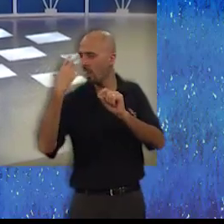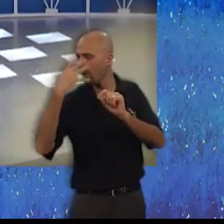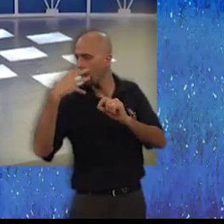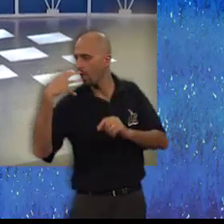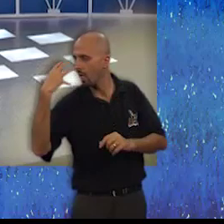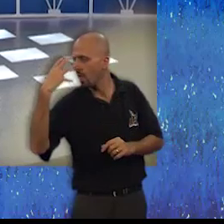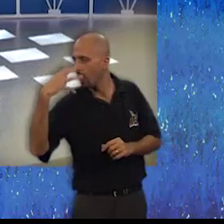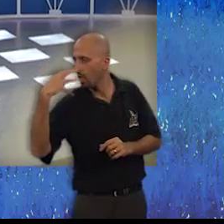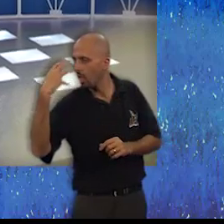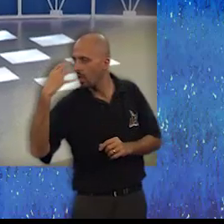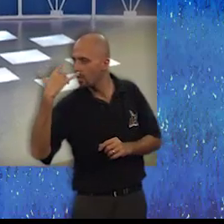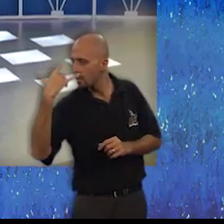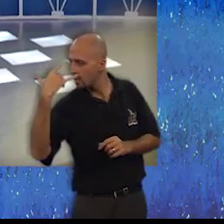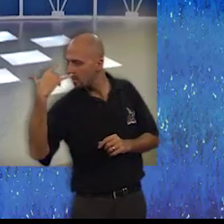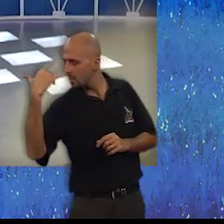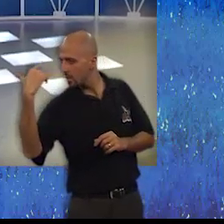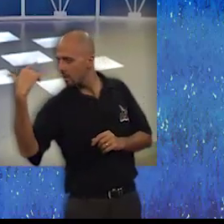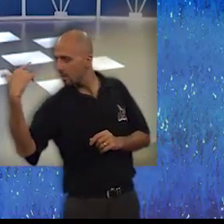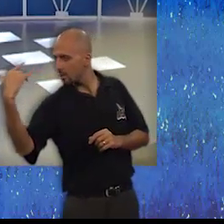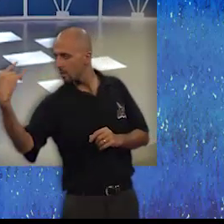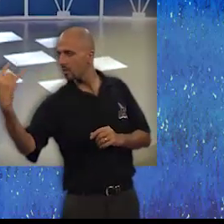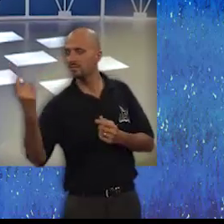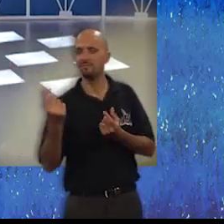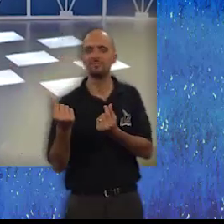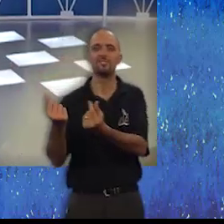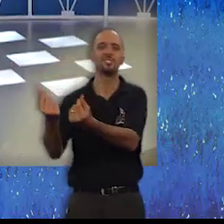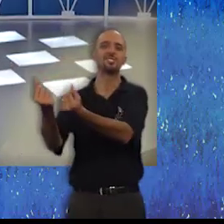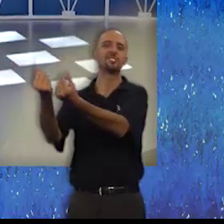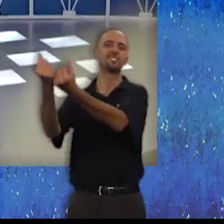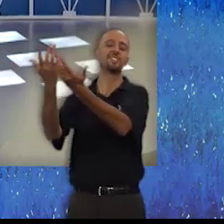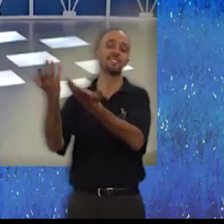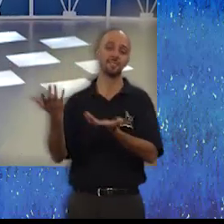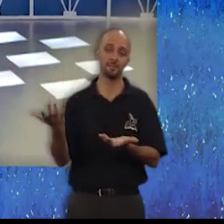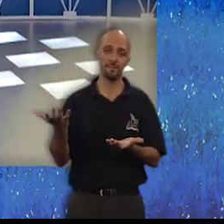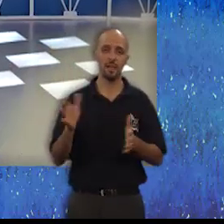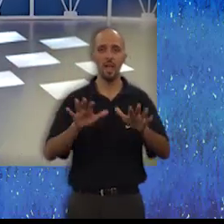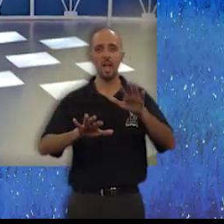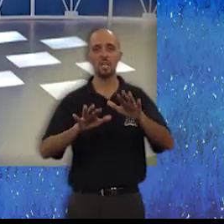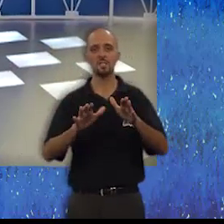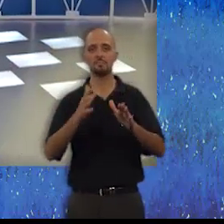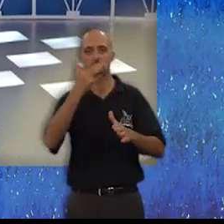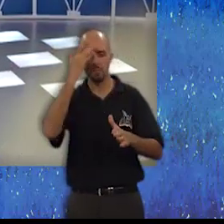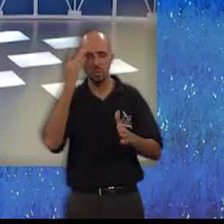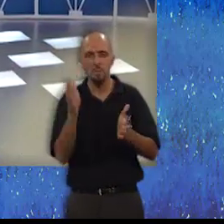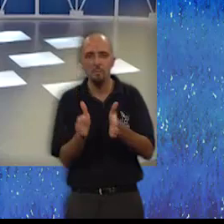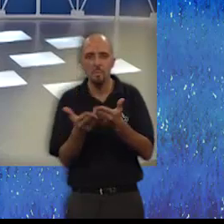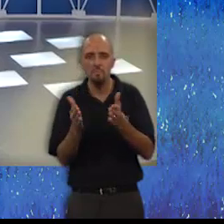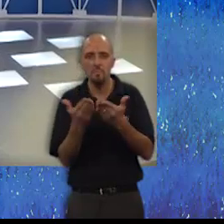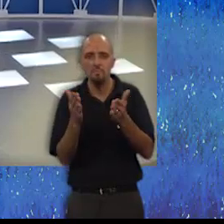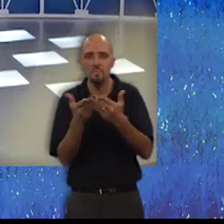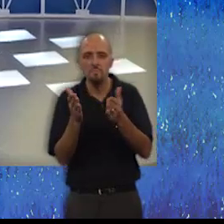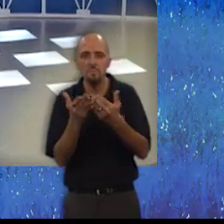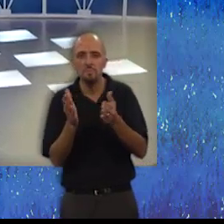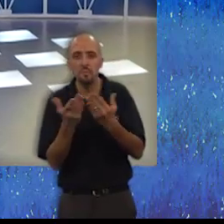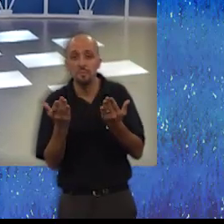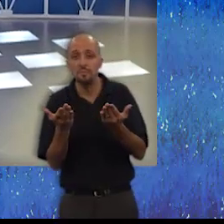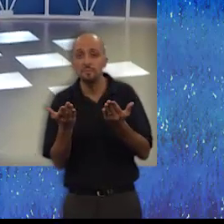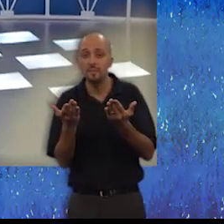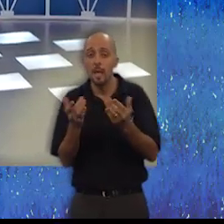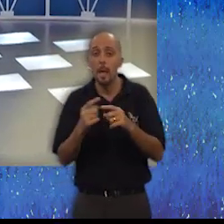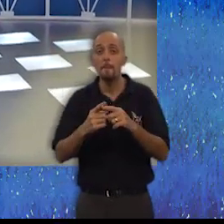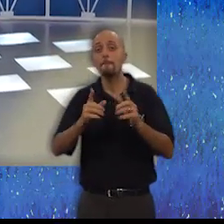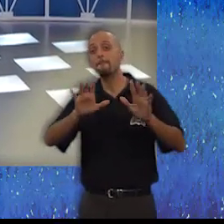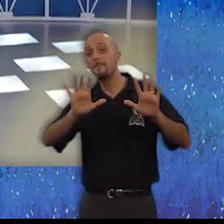se a pessoa tem muito ou se tem pouco. Entendeu? Às vezes a pessoa não tem quase nada, mas o coração dela está naquele pouquinho que tem e